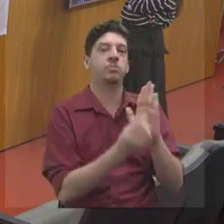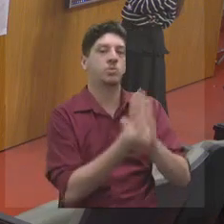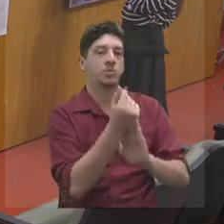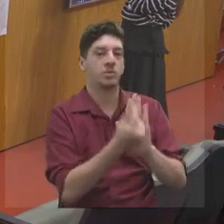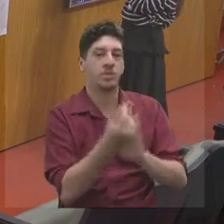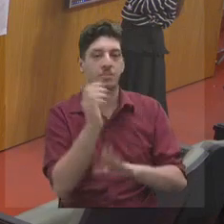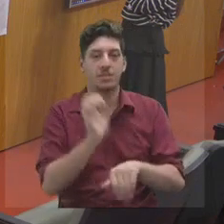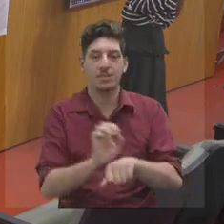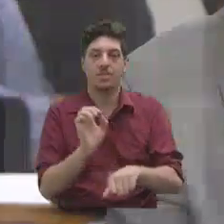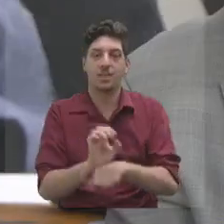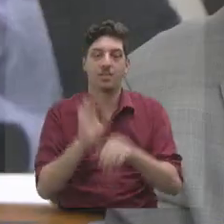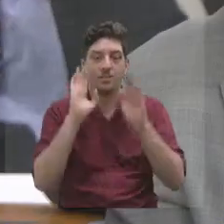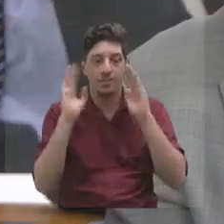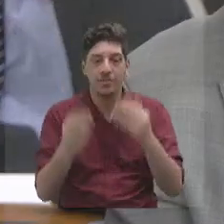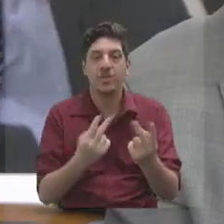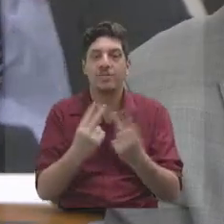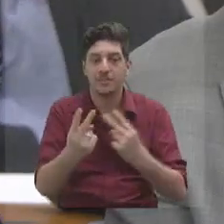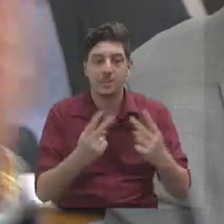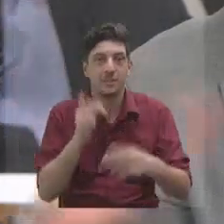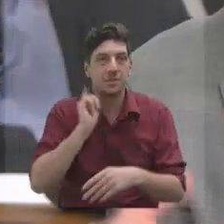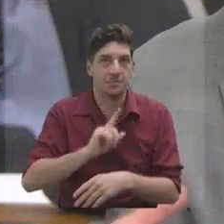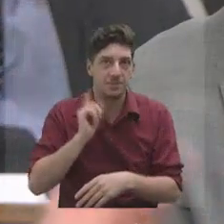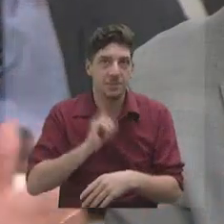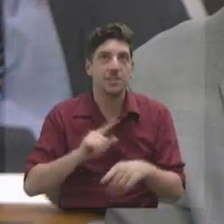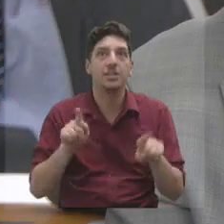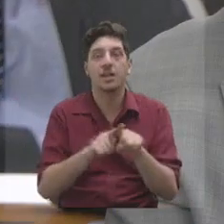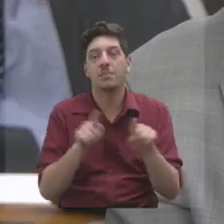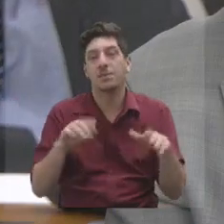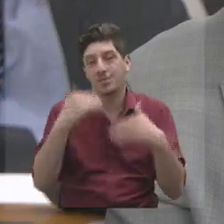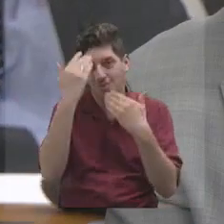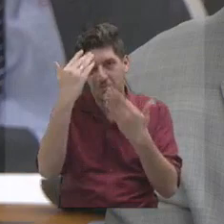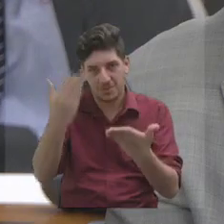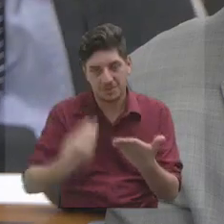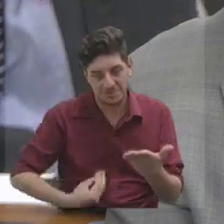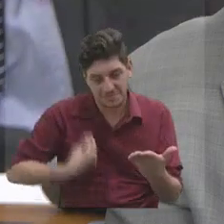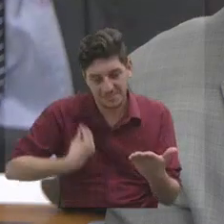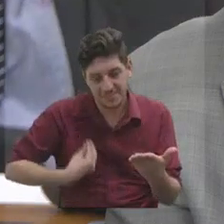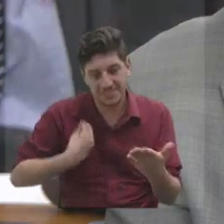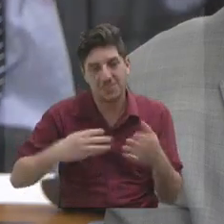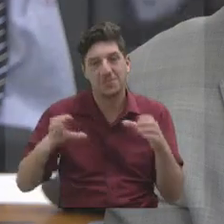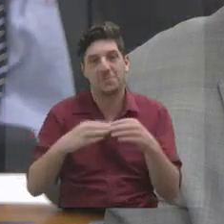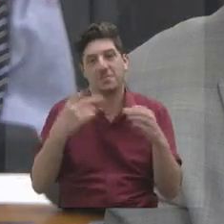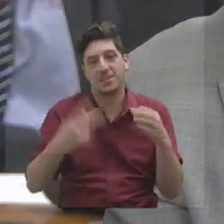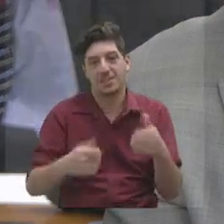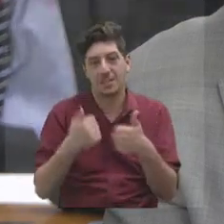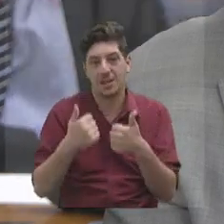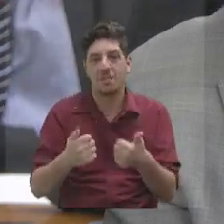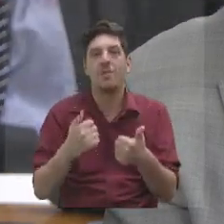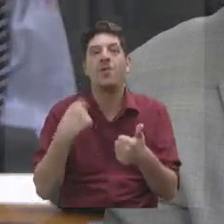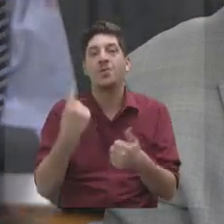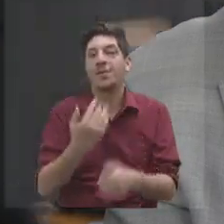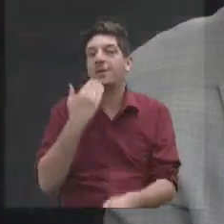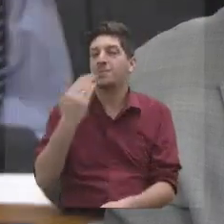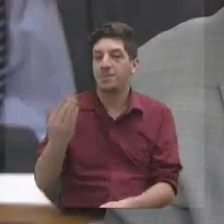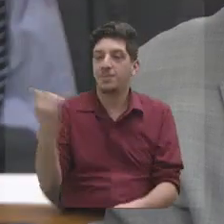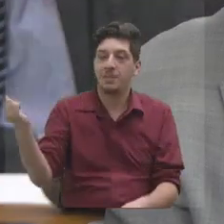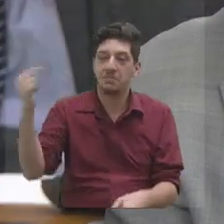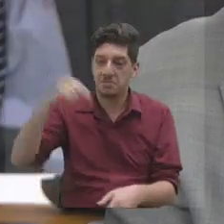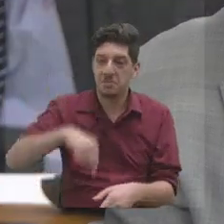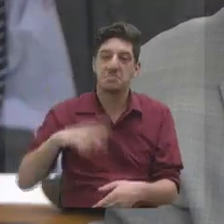essa questão das nossas estradas mineiras eu gostaria de agradecer a sua presença na comissão quando solicitada sempre